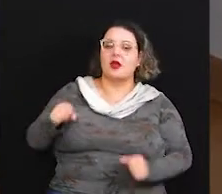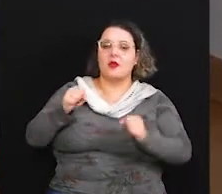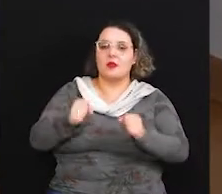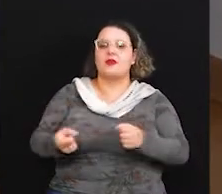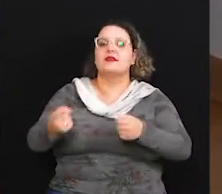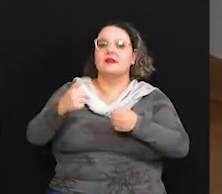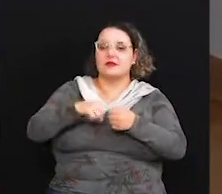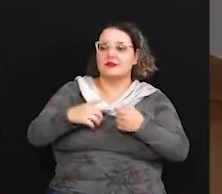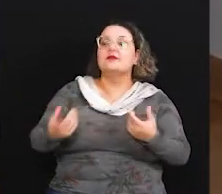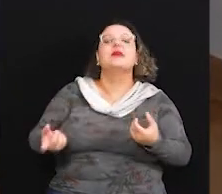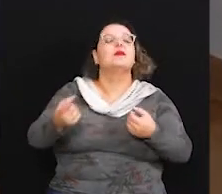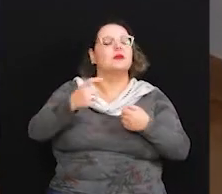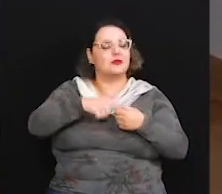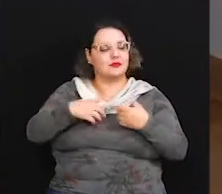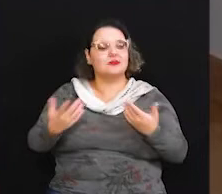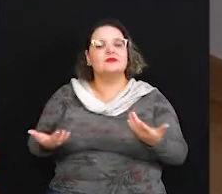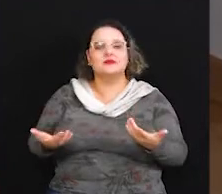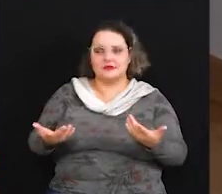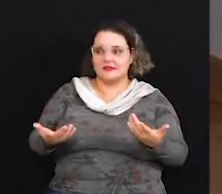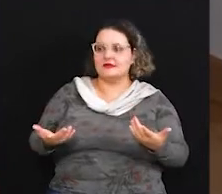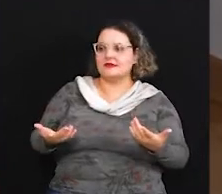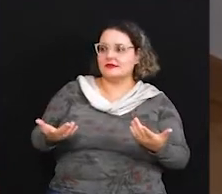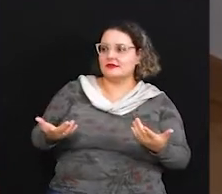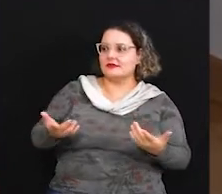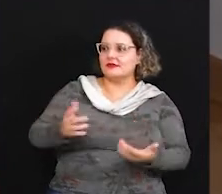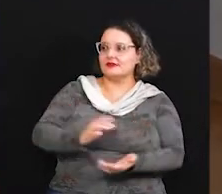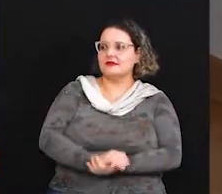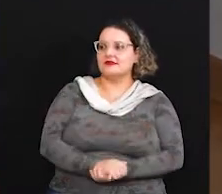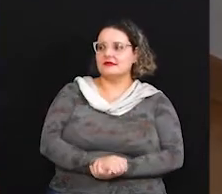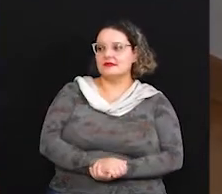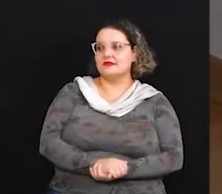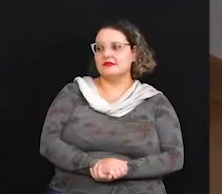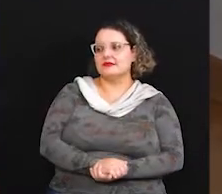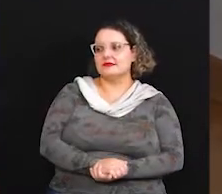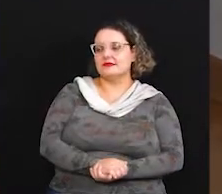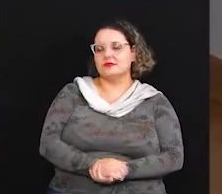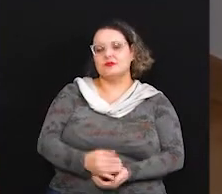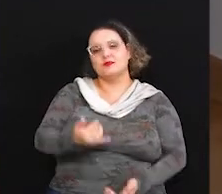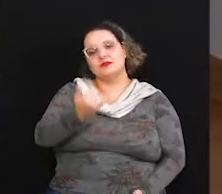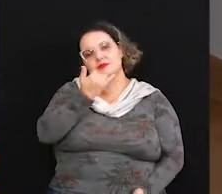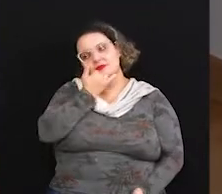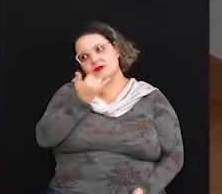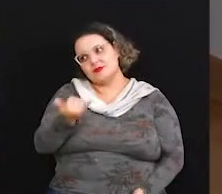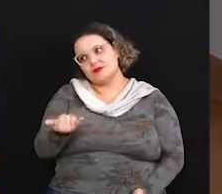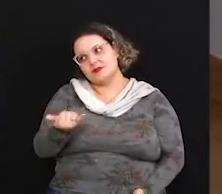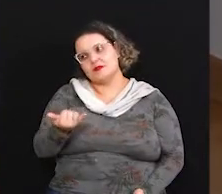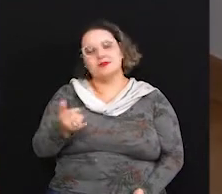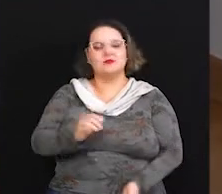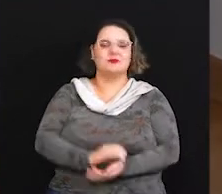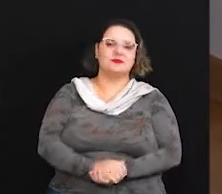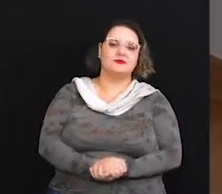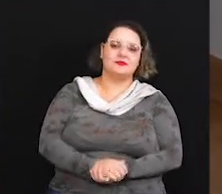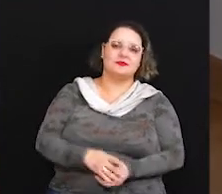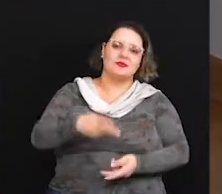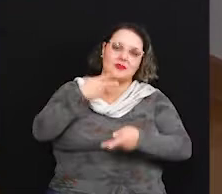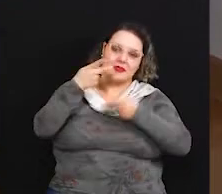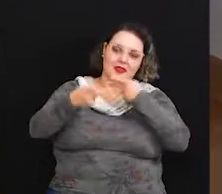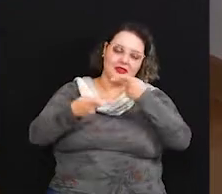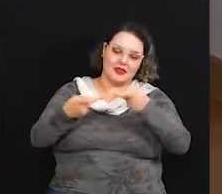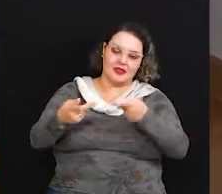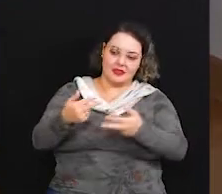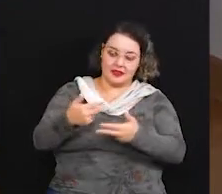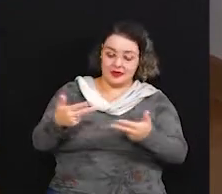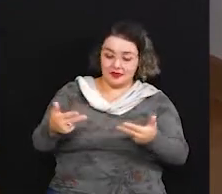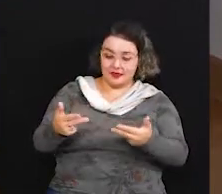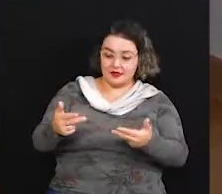podendo desfrutar? Voltar. Então, eu vou pedir licença e contar um caso que